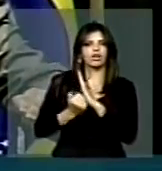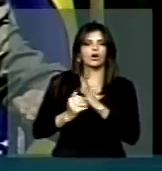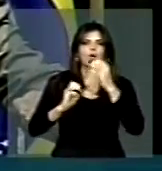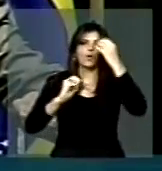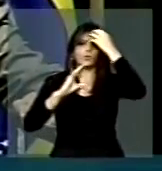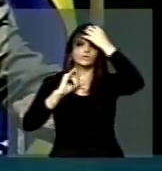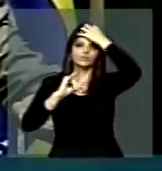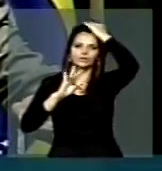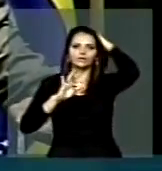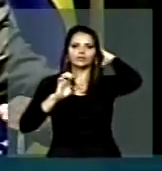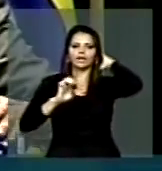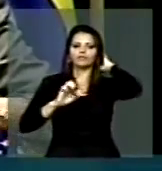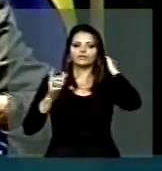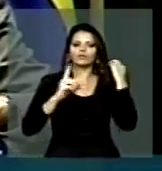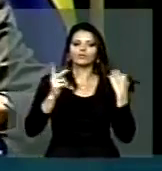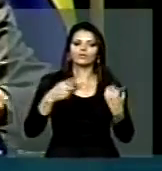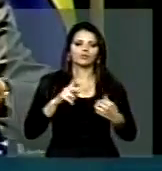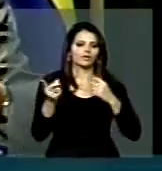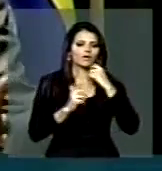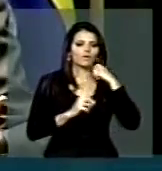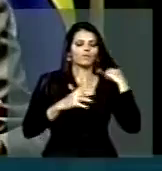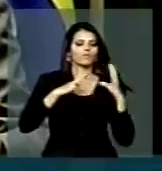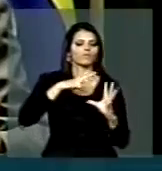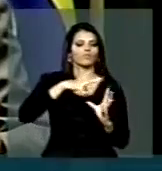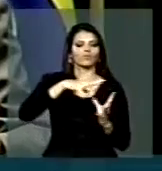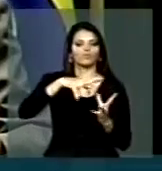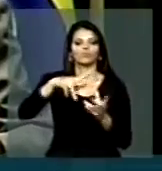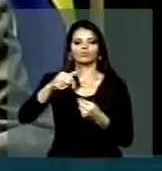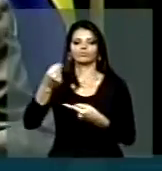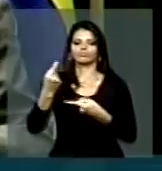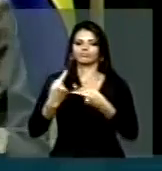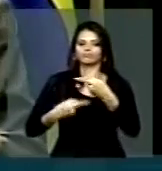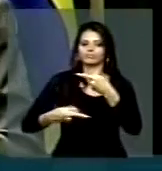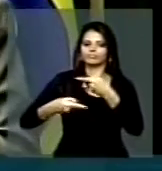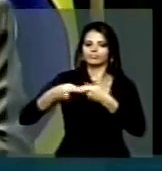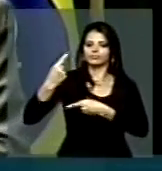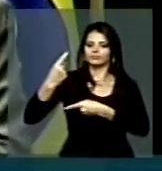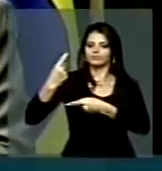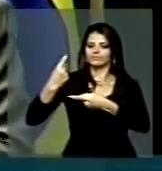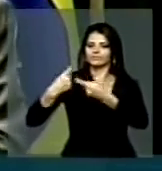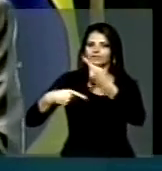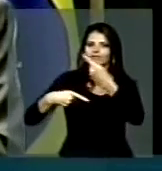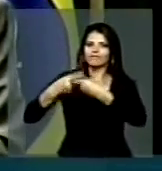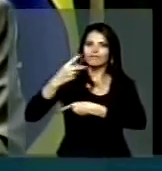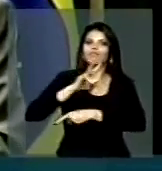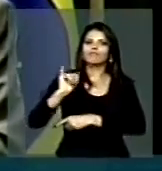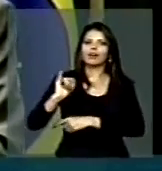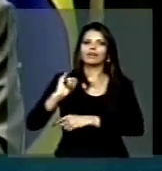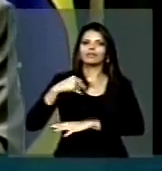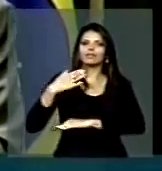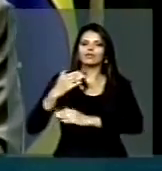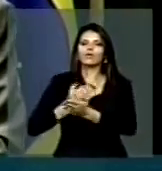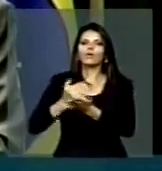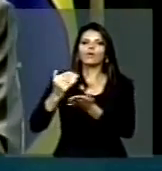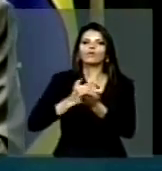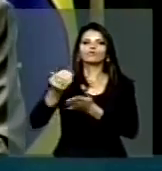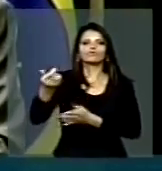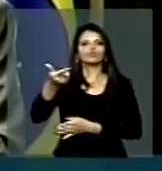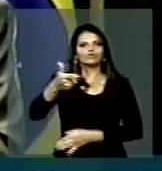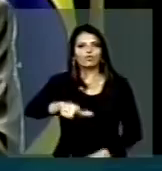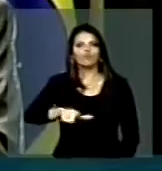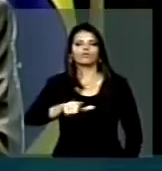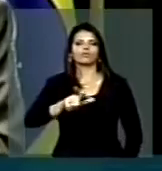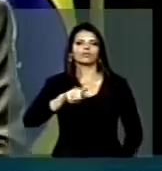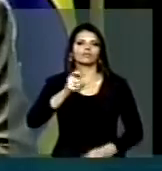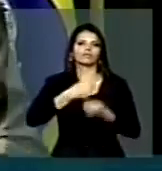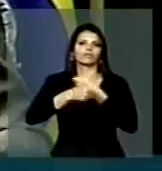o que está acontecendo. O mundo está retomando energias, e energias a partir do desenvolvimento, de novamente a economia